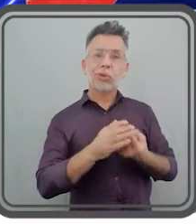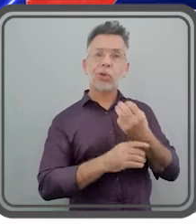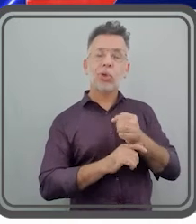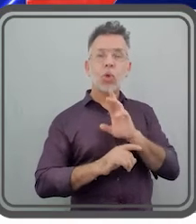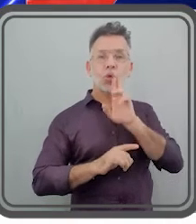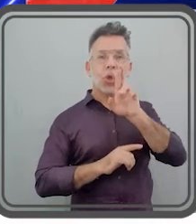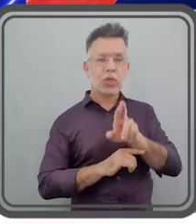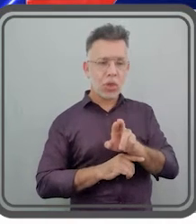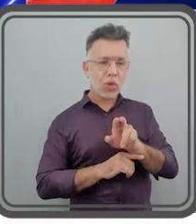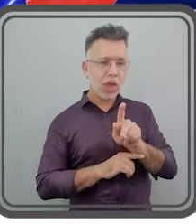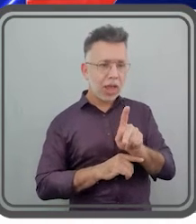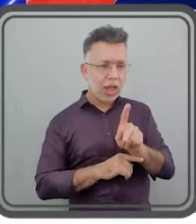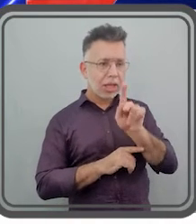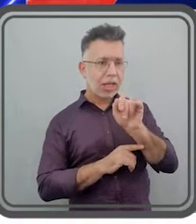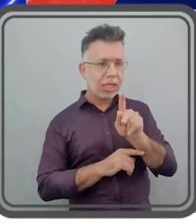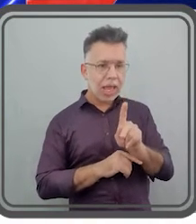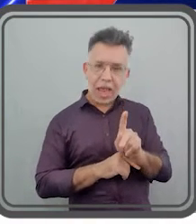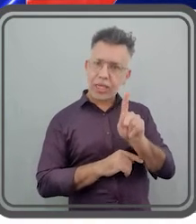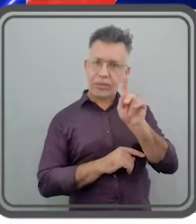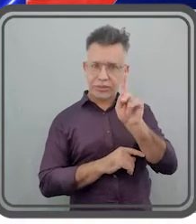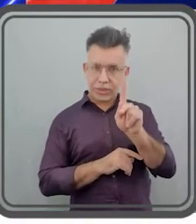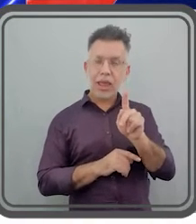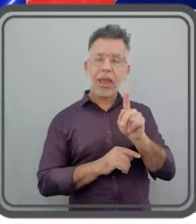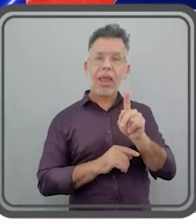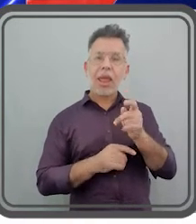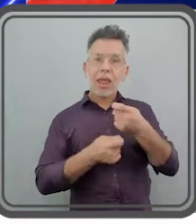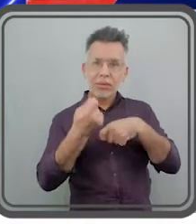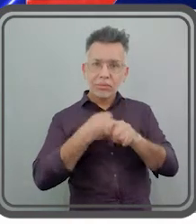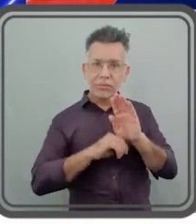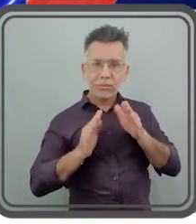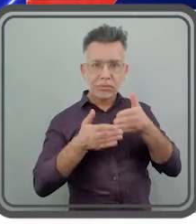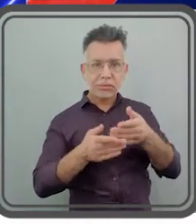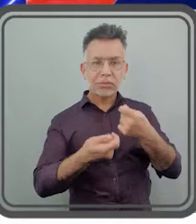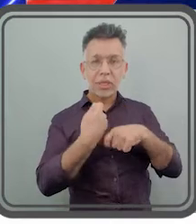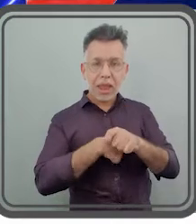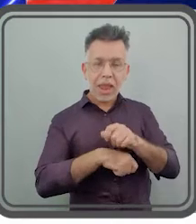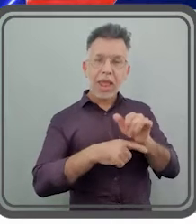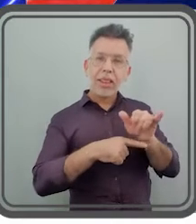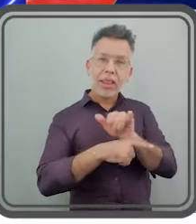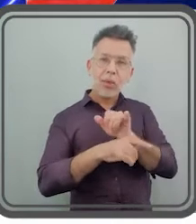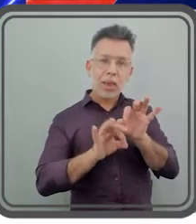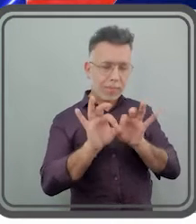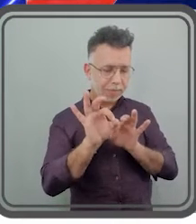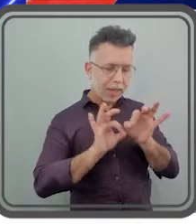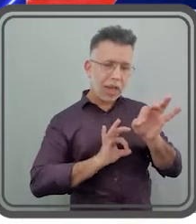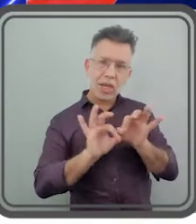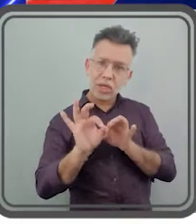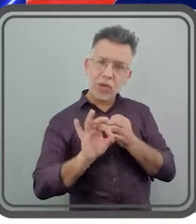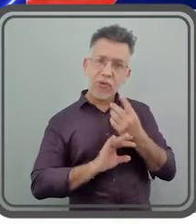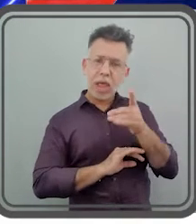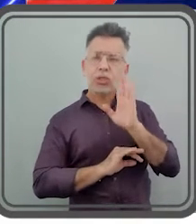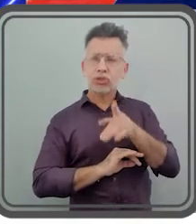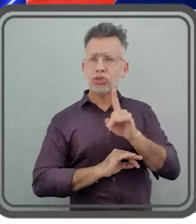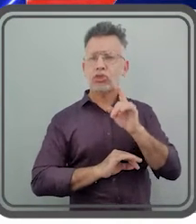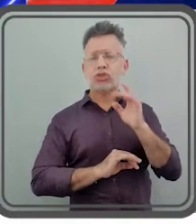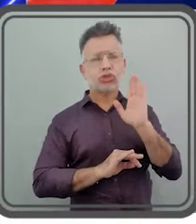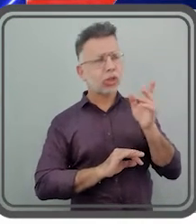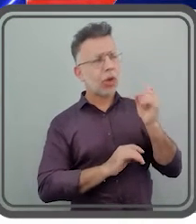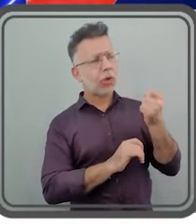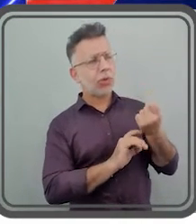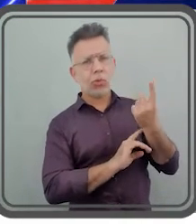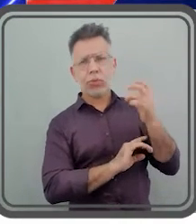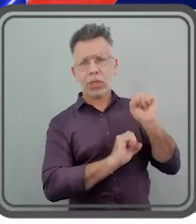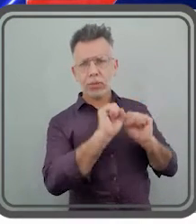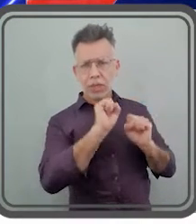que é uma solução de empresas que queiram utilizar a tecnologia de planejamento de viagem então alguma algumas empresas já utilizam